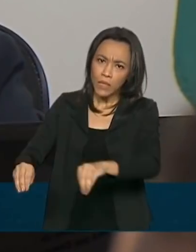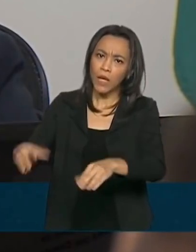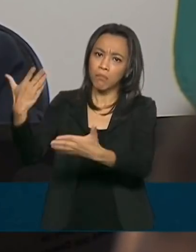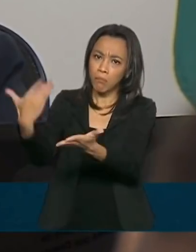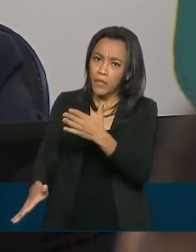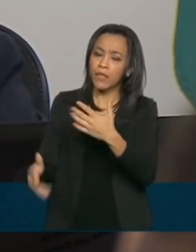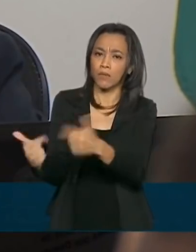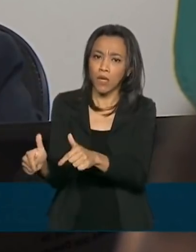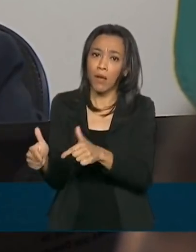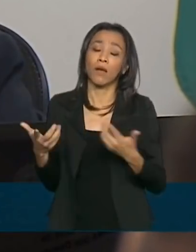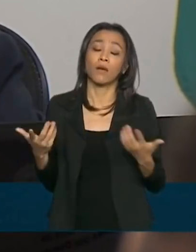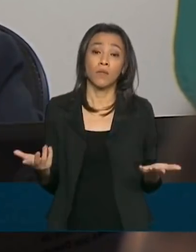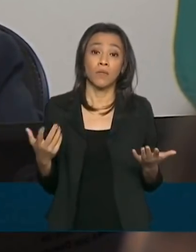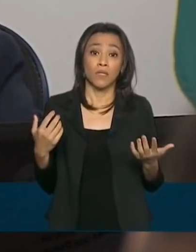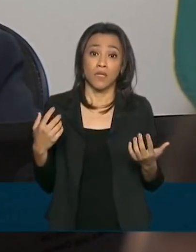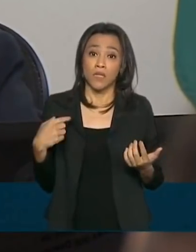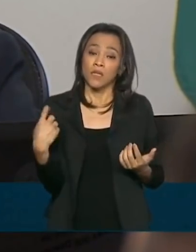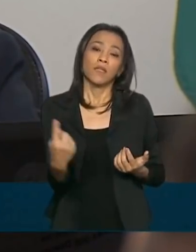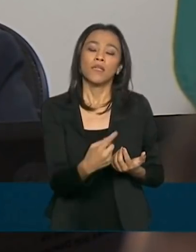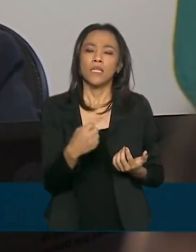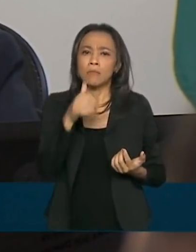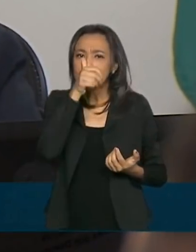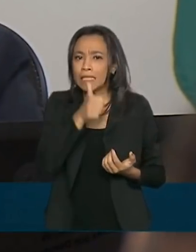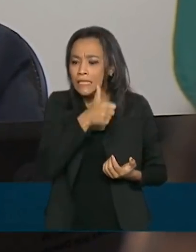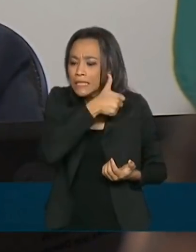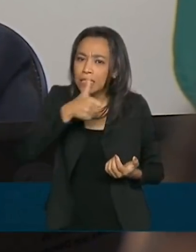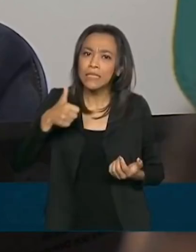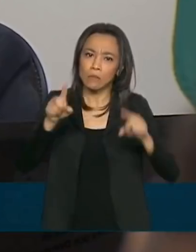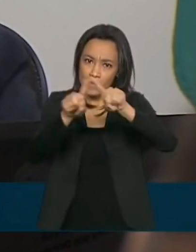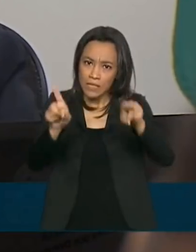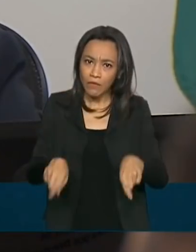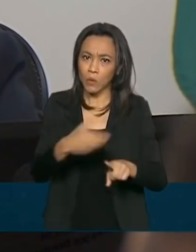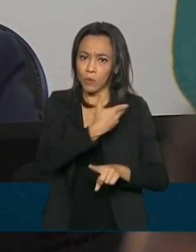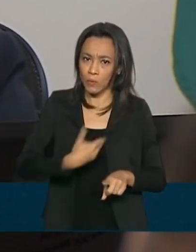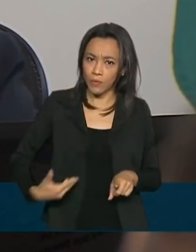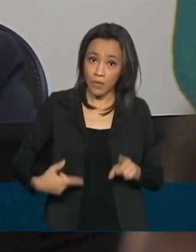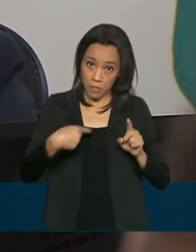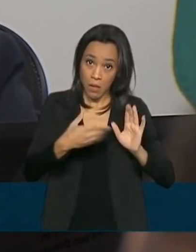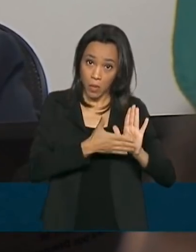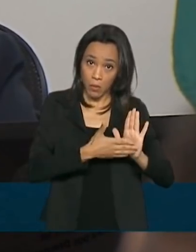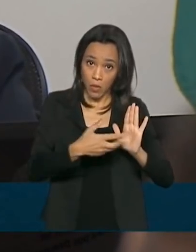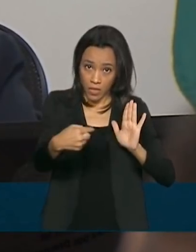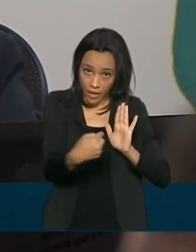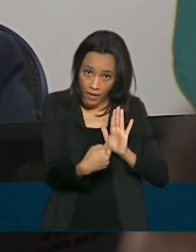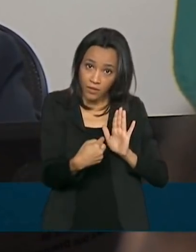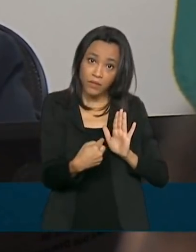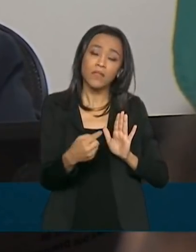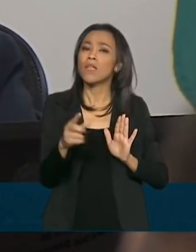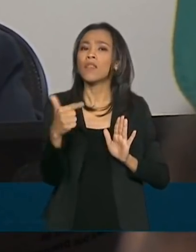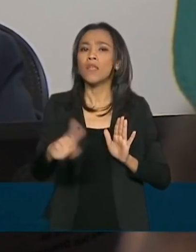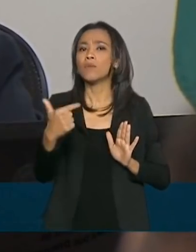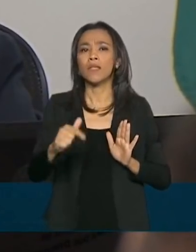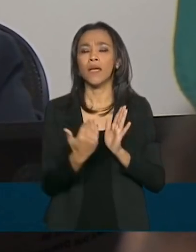reduzidos, a cota de sacrifício dos servidores, pela proposta que está aqui, não ter